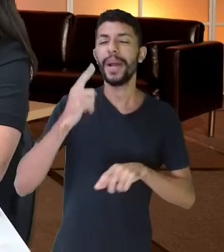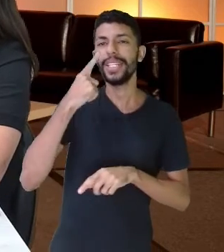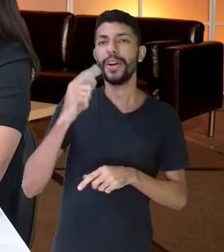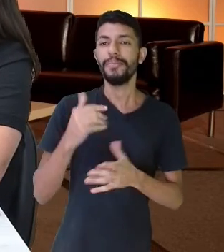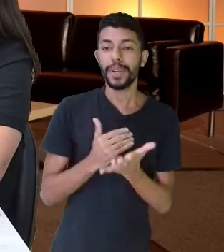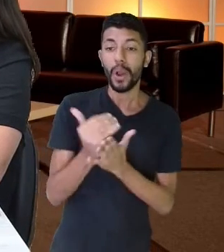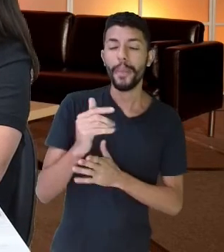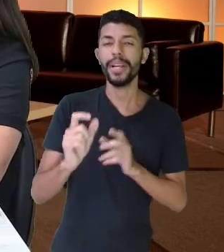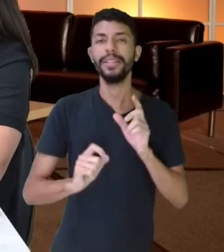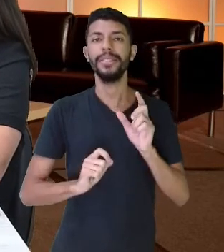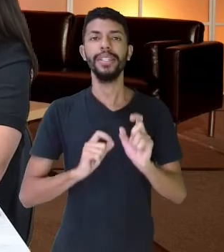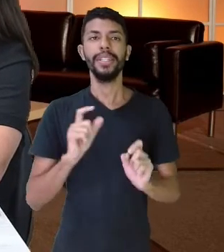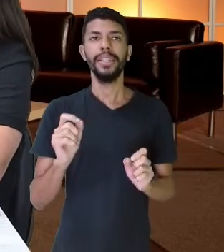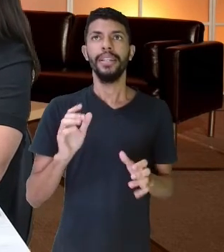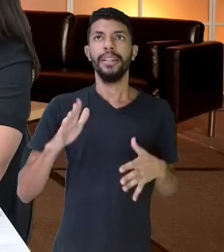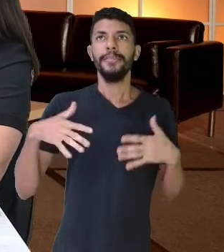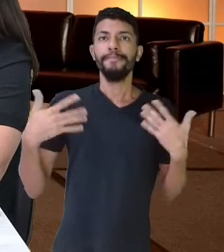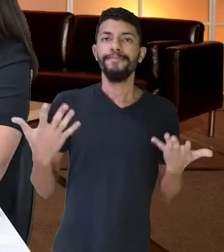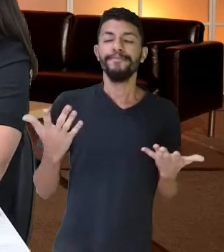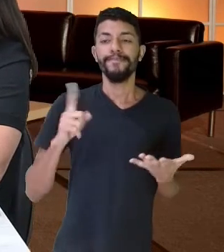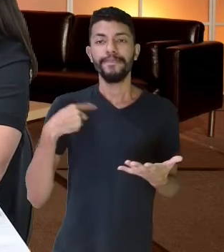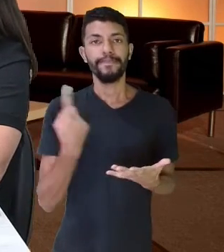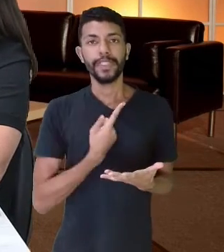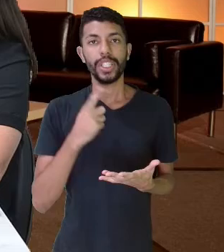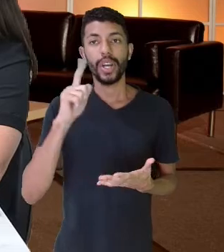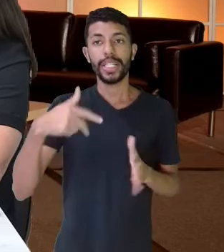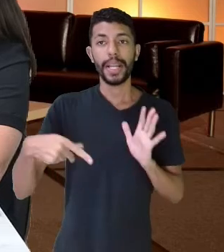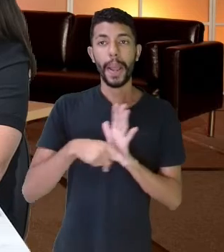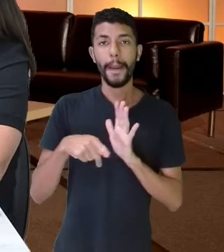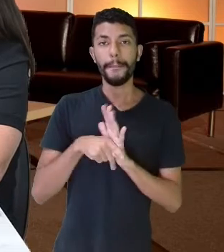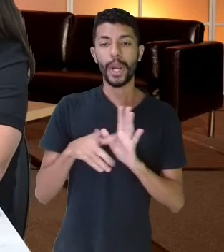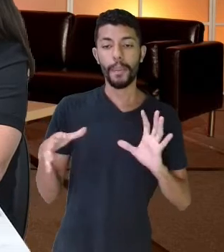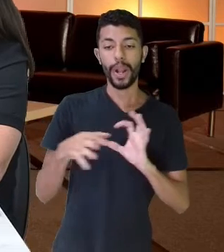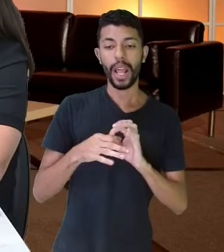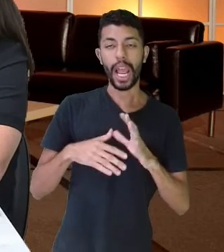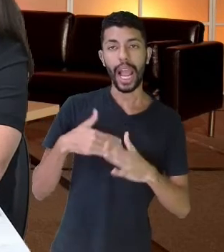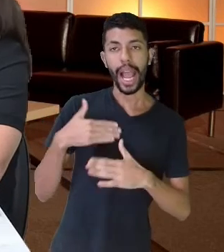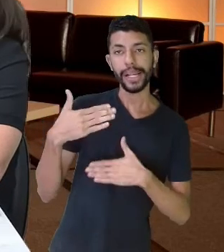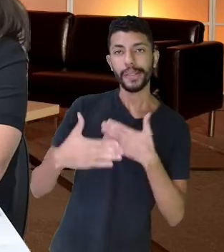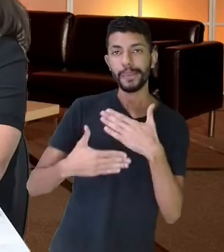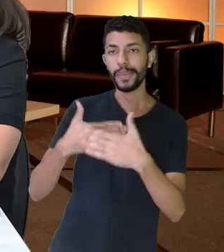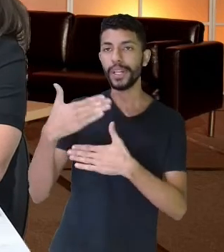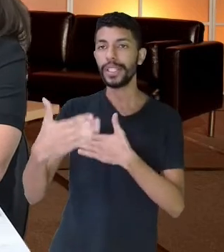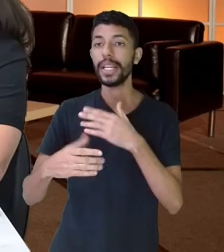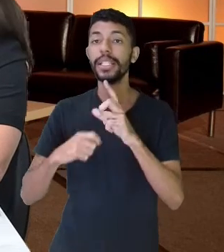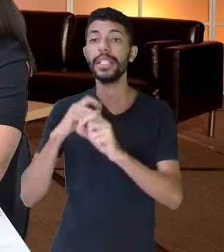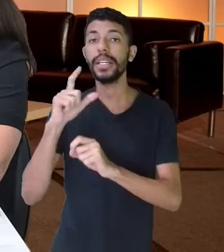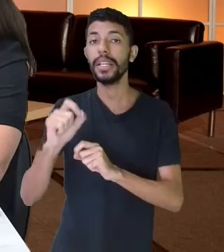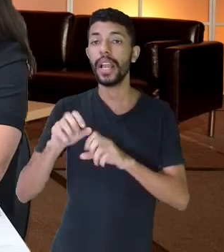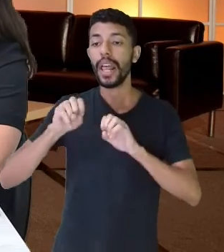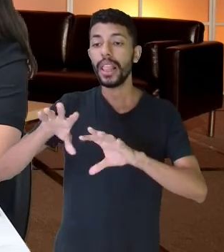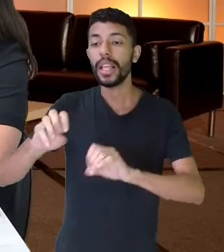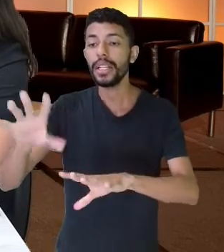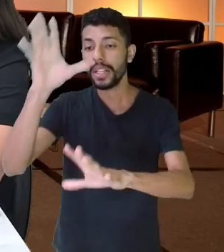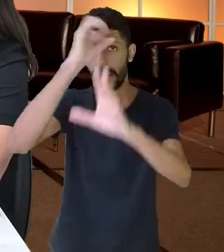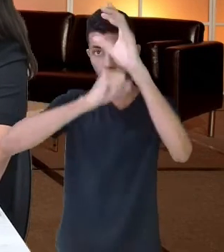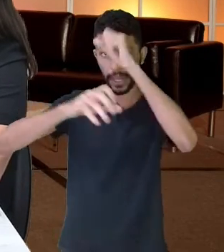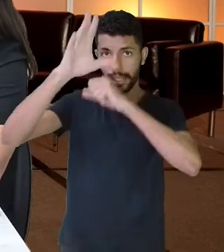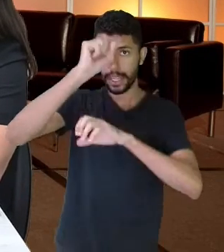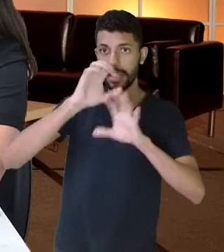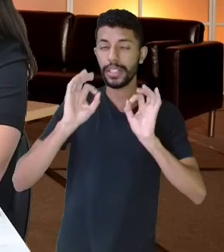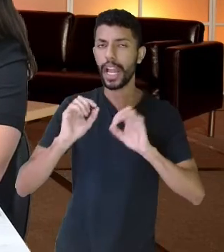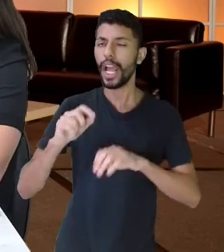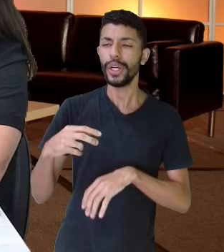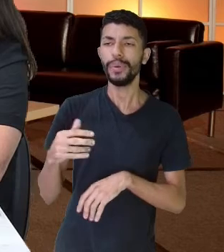Para começar, nós somos parte do processo de ensino-aprendizagem. O professor não deve ver o intérprete